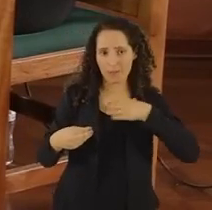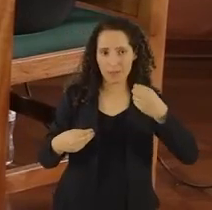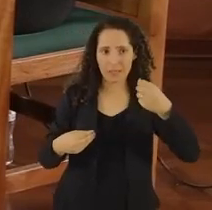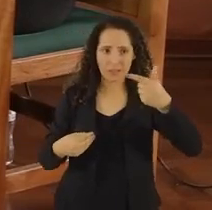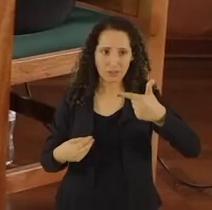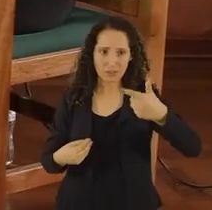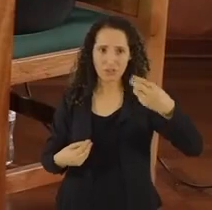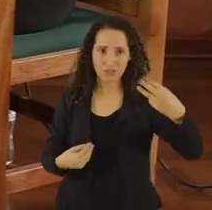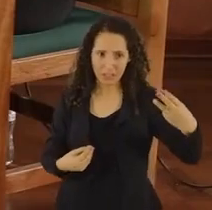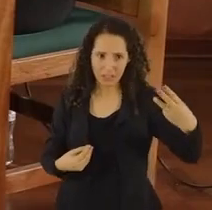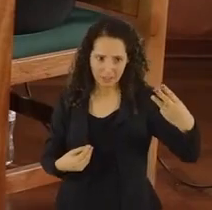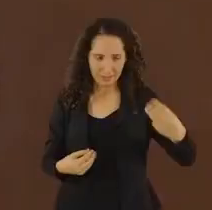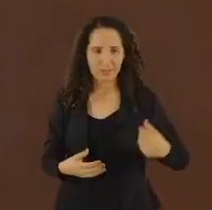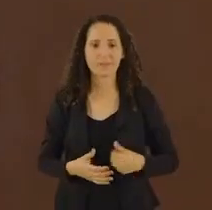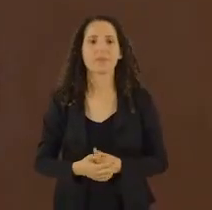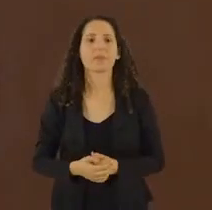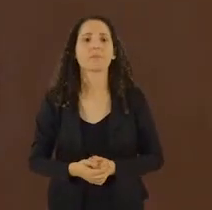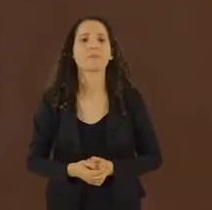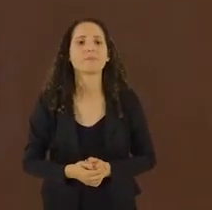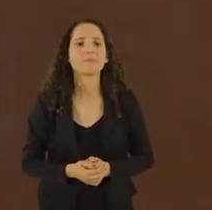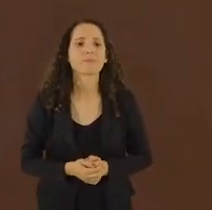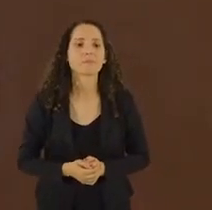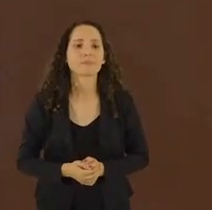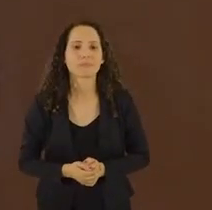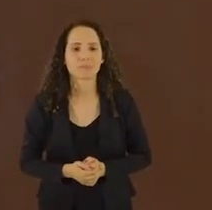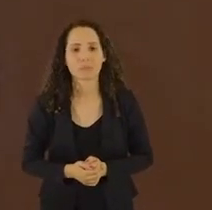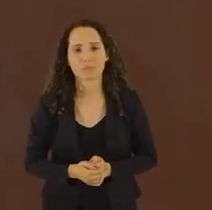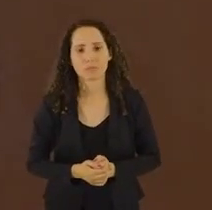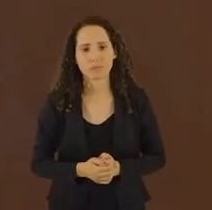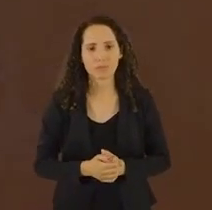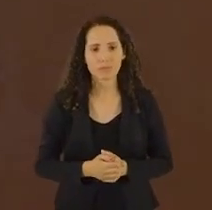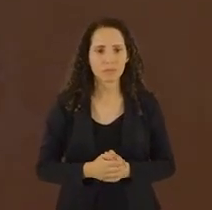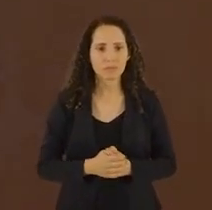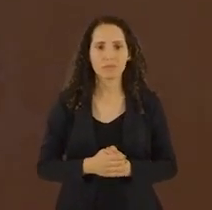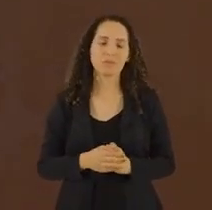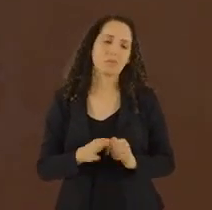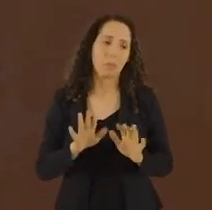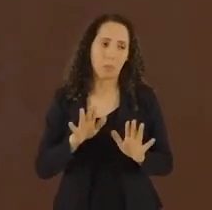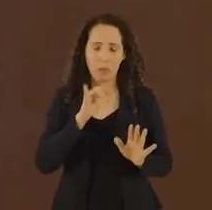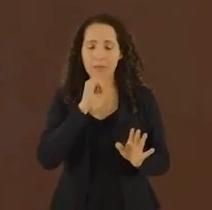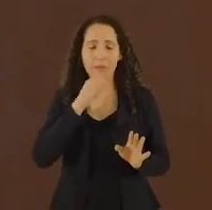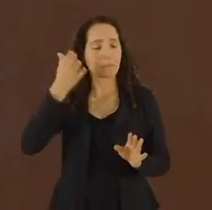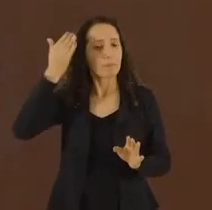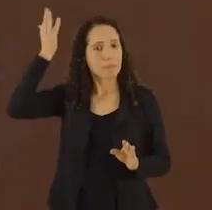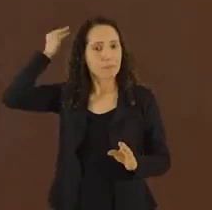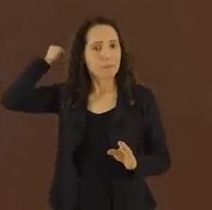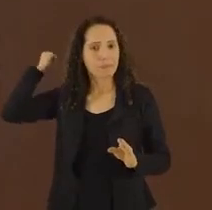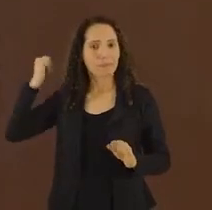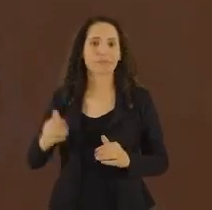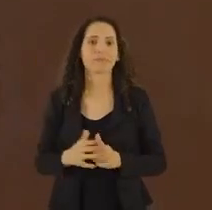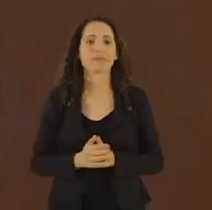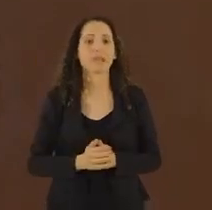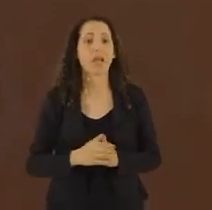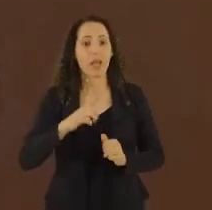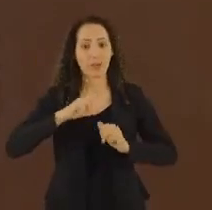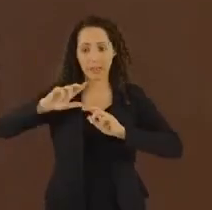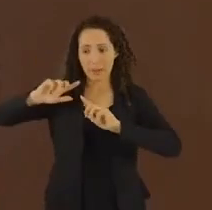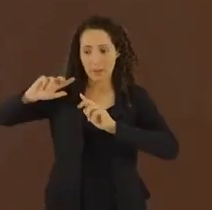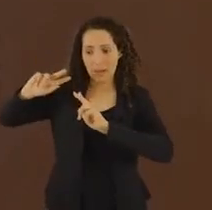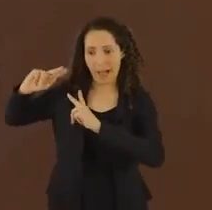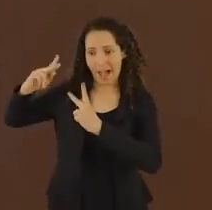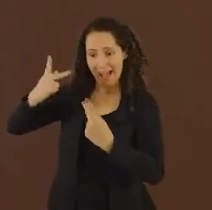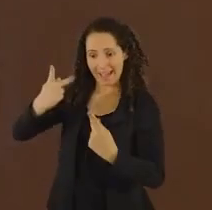antes era Olha eu não reconheço a realidade da história da minha mãe eu não parte lidas eu tenho a herança dela